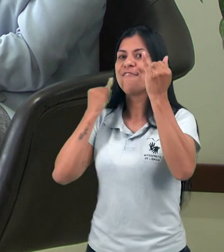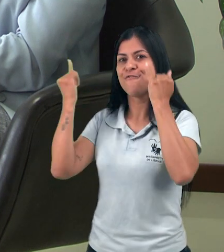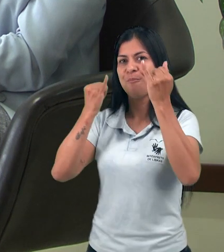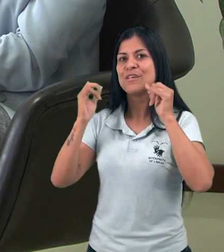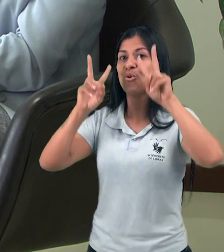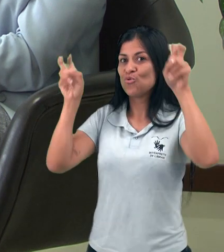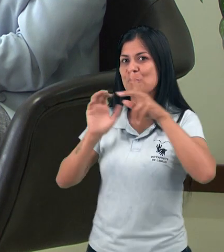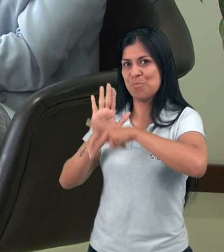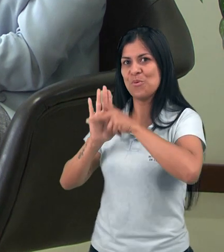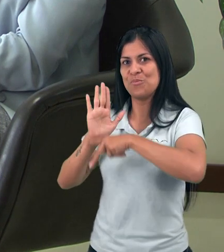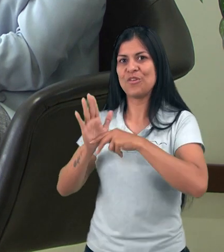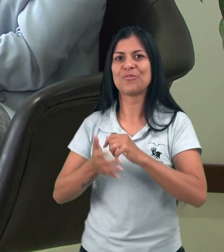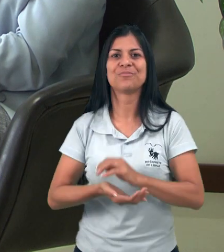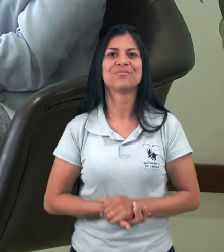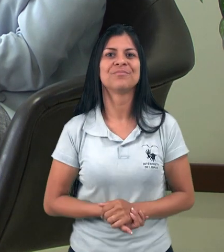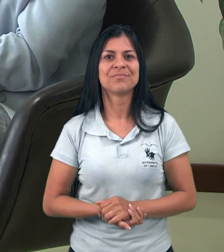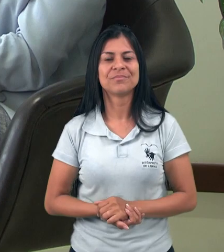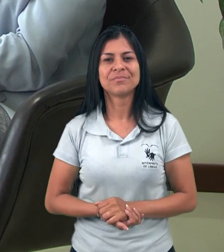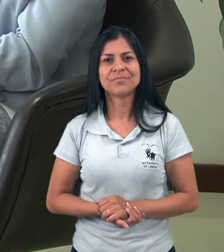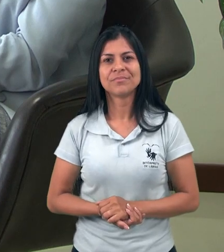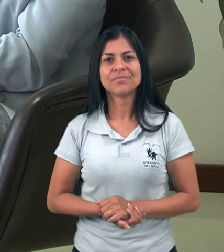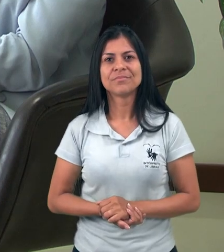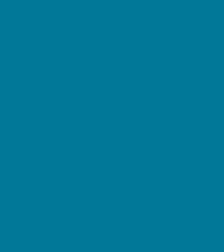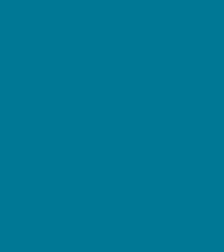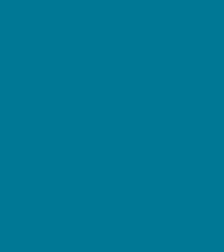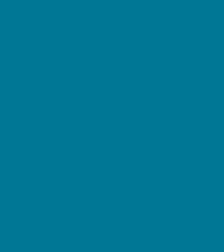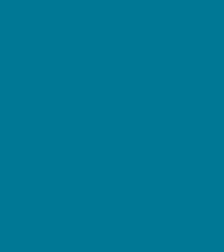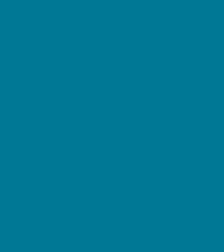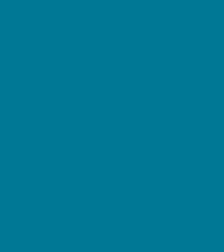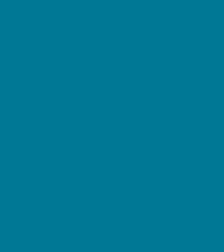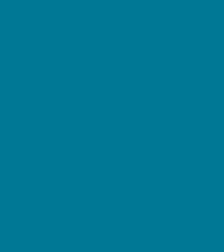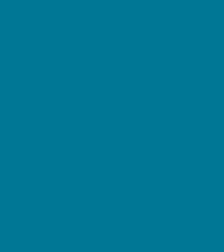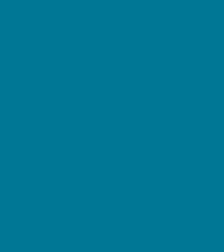mais informações sobre o PAD Pomeranos.